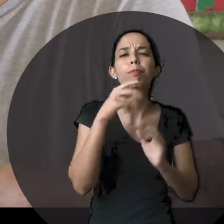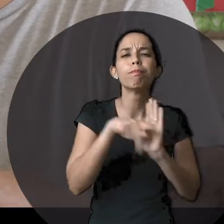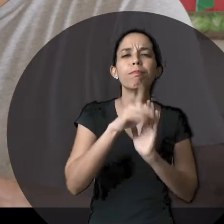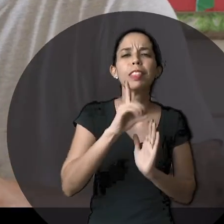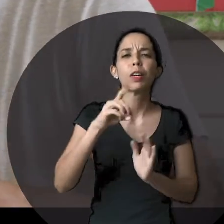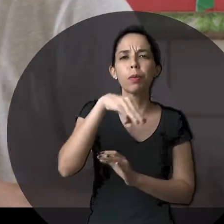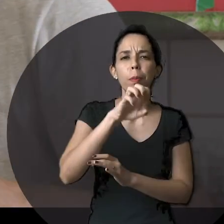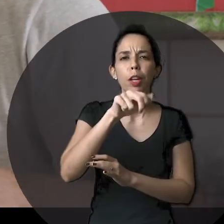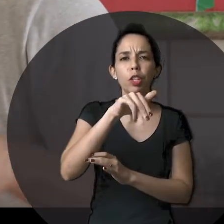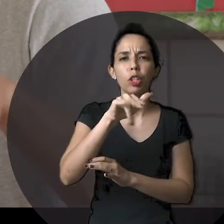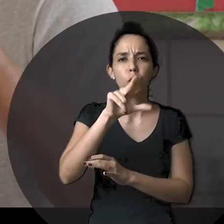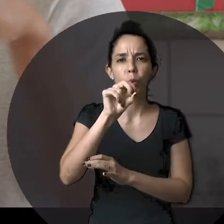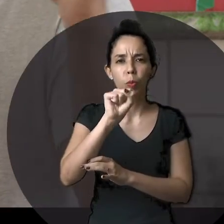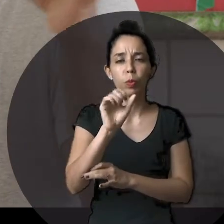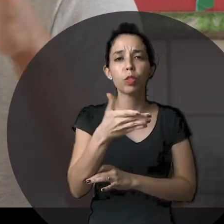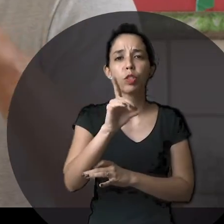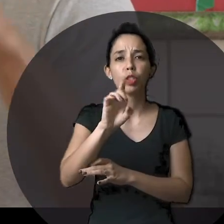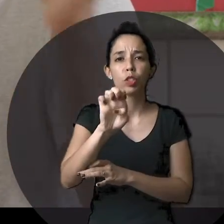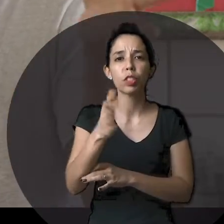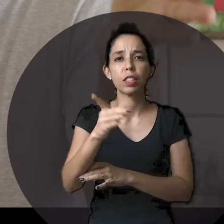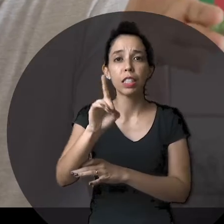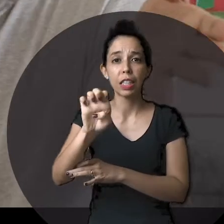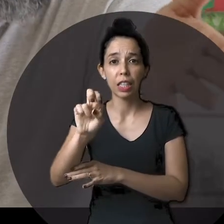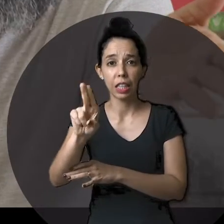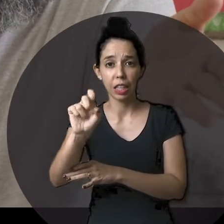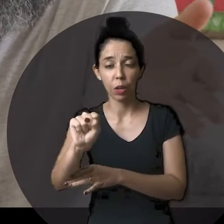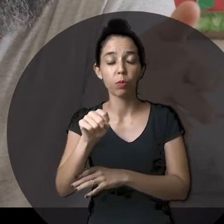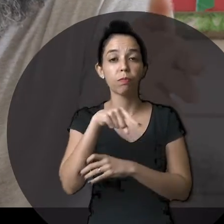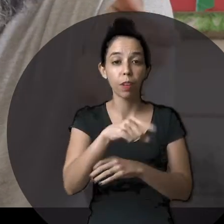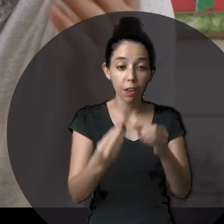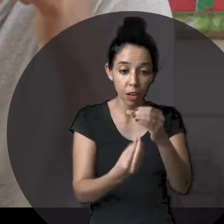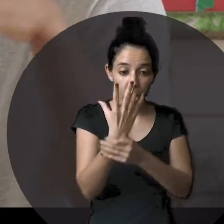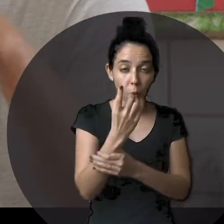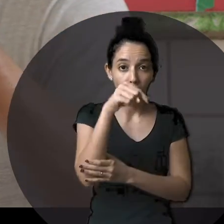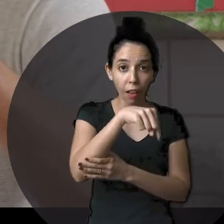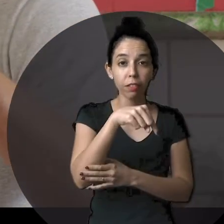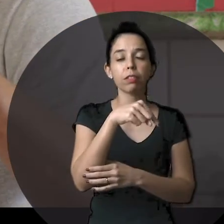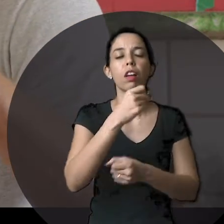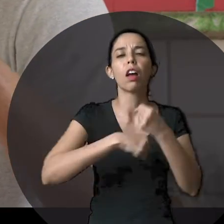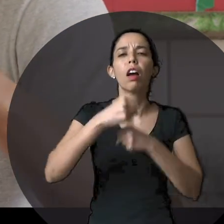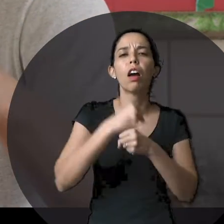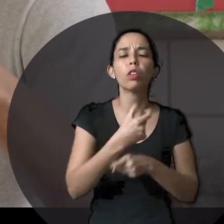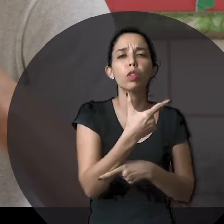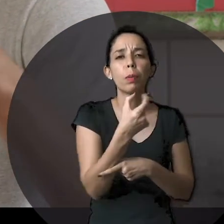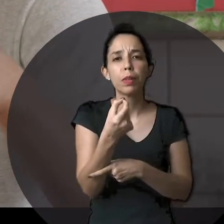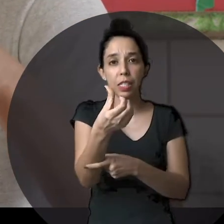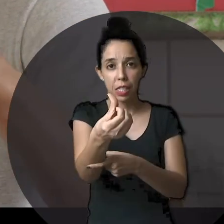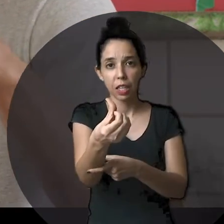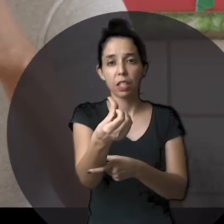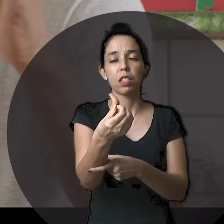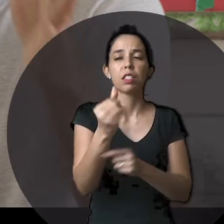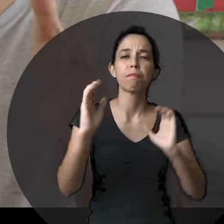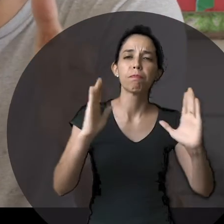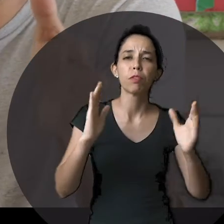Eu vou colocar para vocês um rápido histórico do grupo dos meninos de Deus. O grupo dos meninos de Deus nasceu, foi